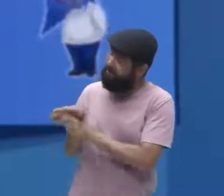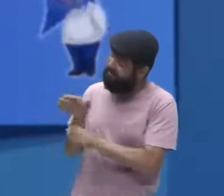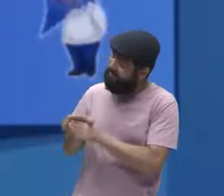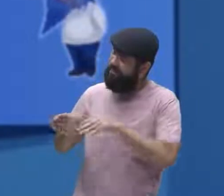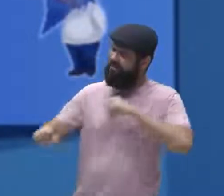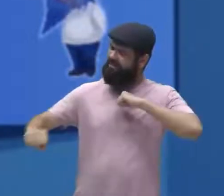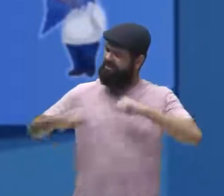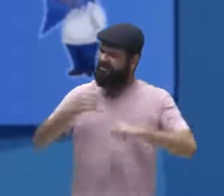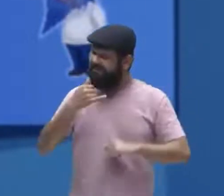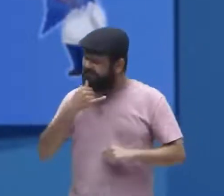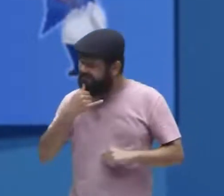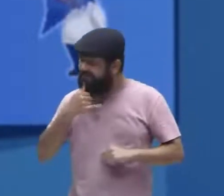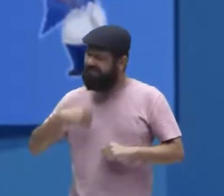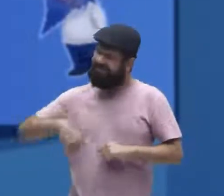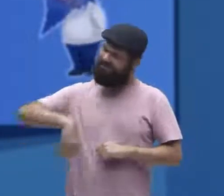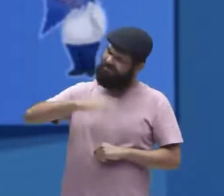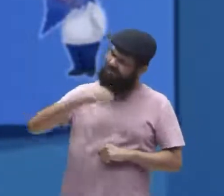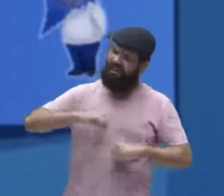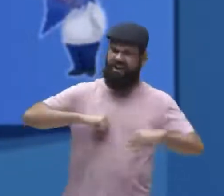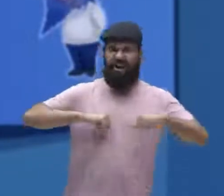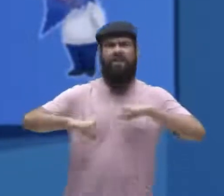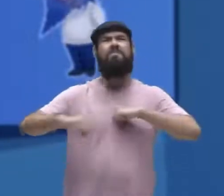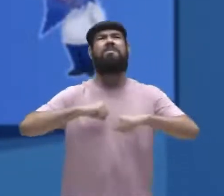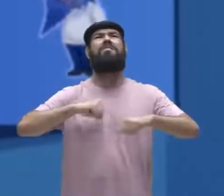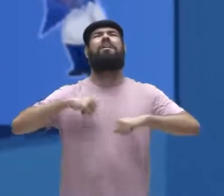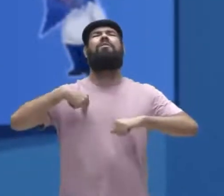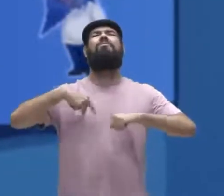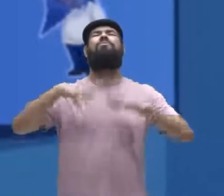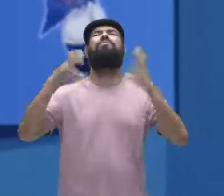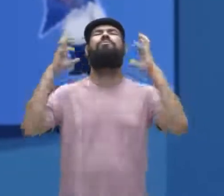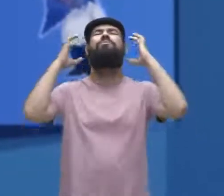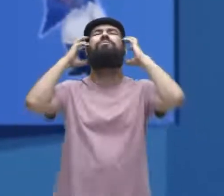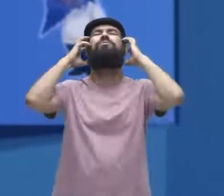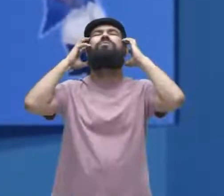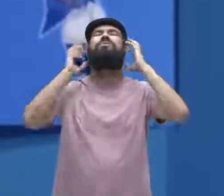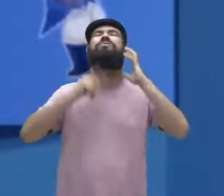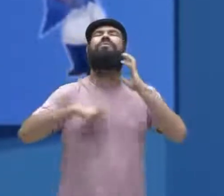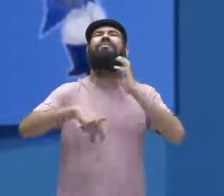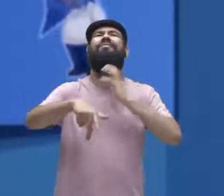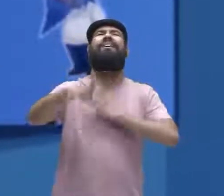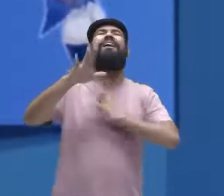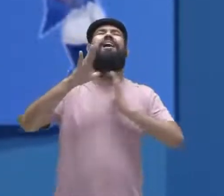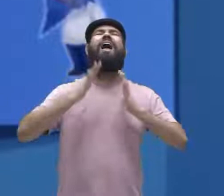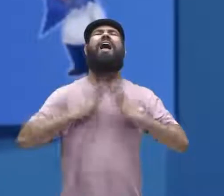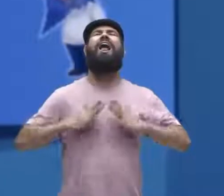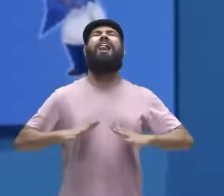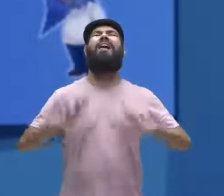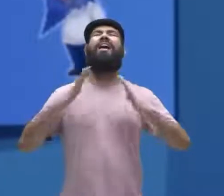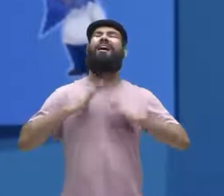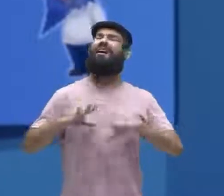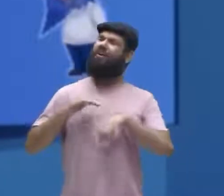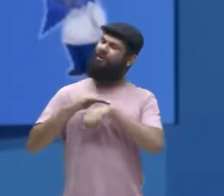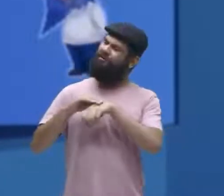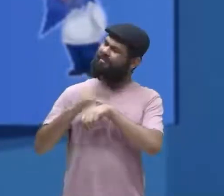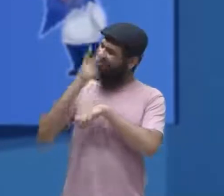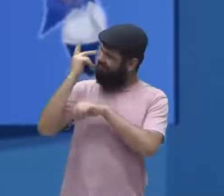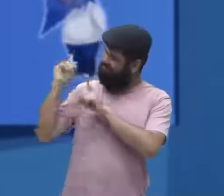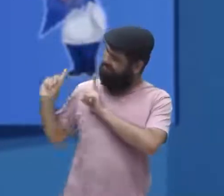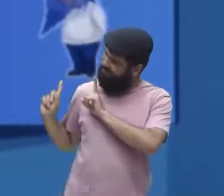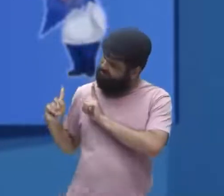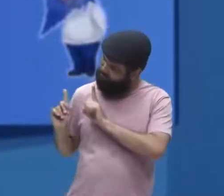tá triste, vai caminhar, vai relaxar, vai conversando com alguém, porque você tira o foco